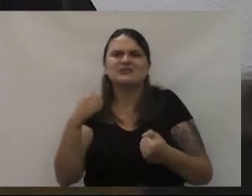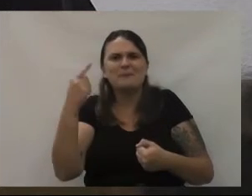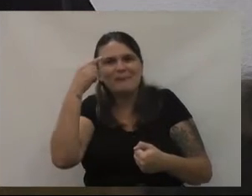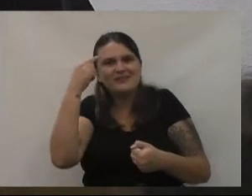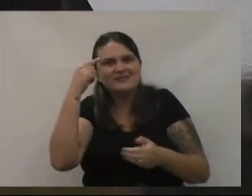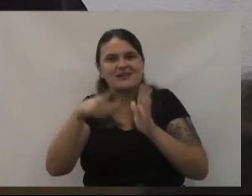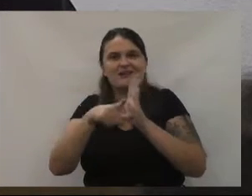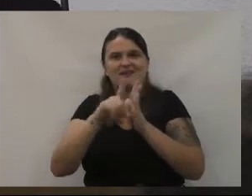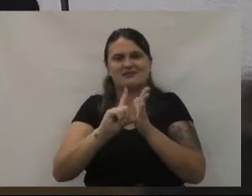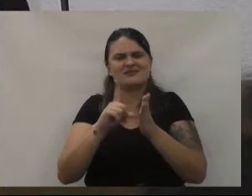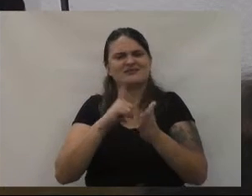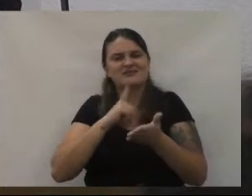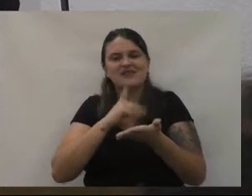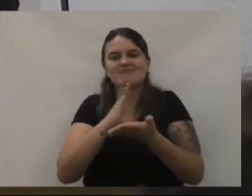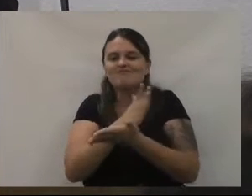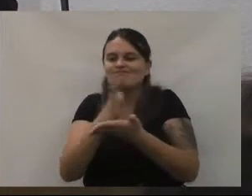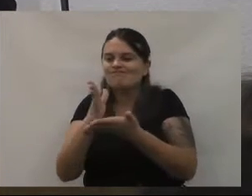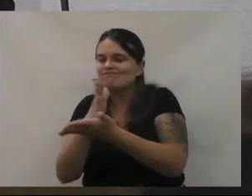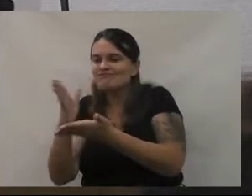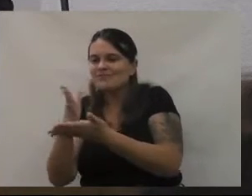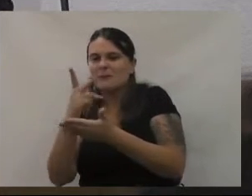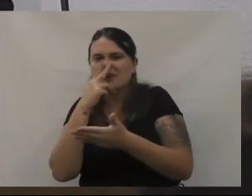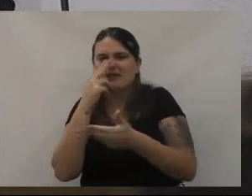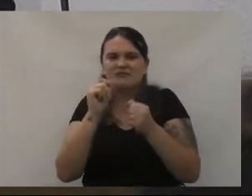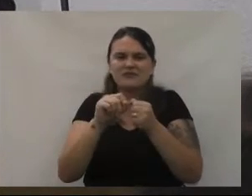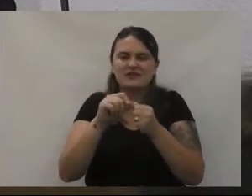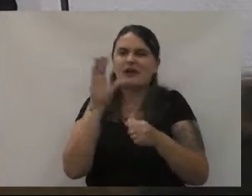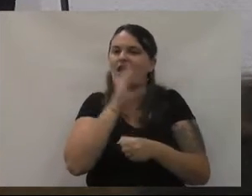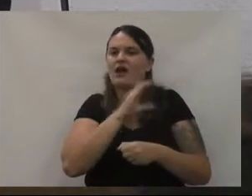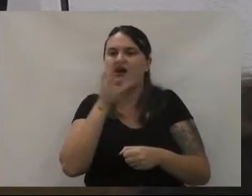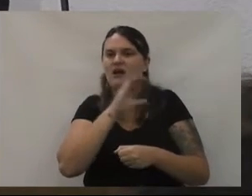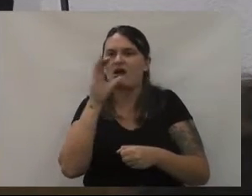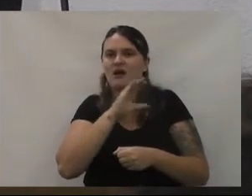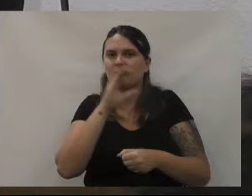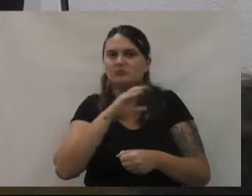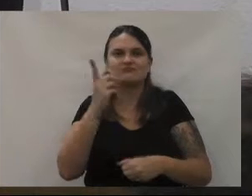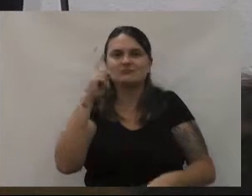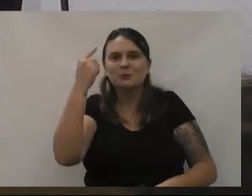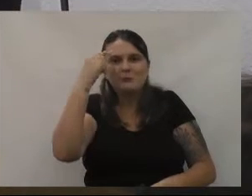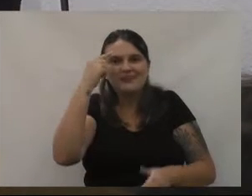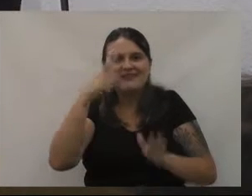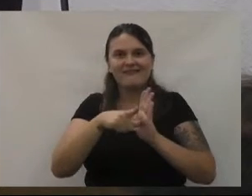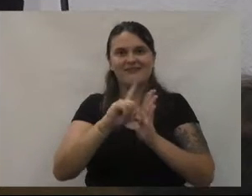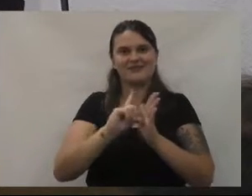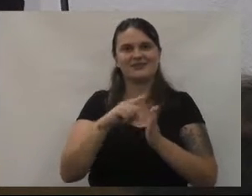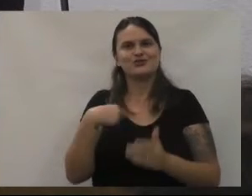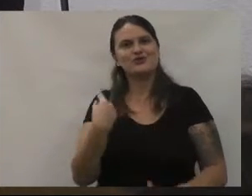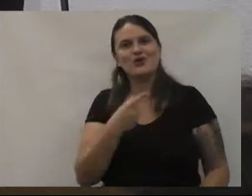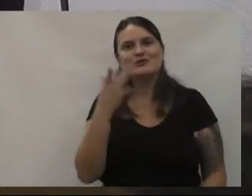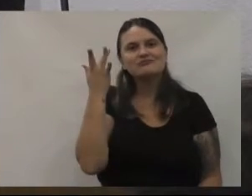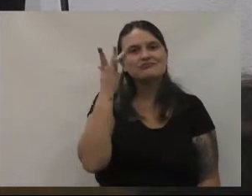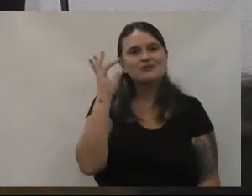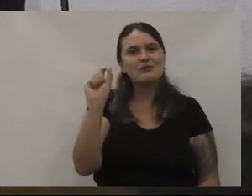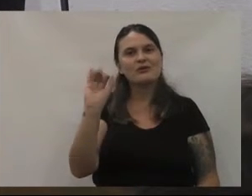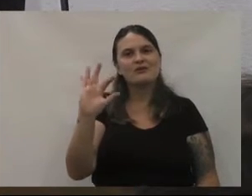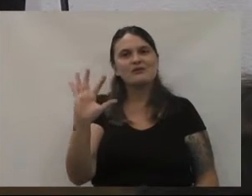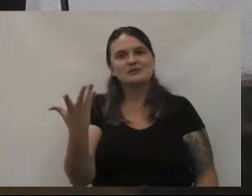situações que por isso que eu digo, são feitas a toque de caixa, e nós não sabemos onde vai dar isso